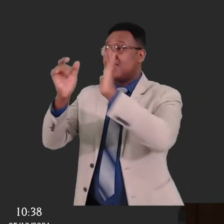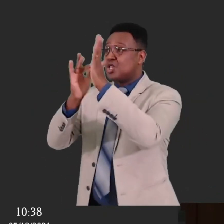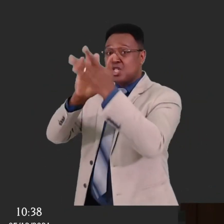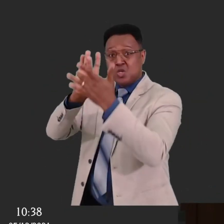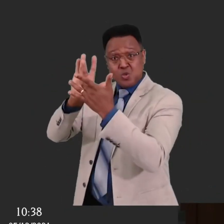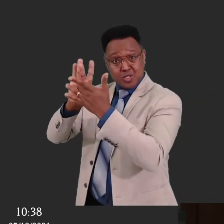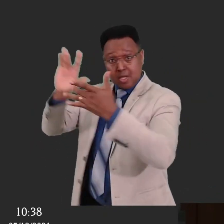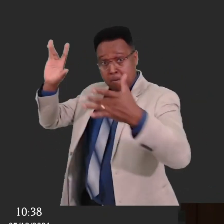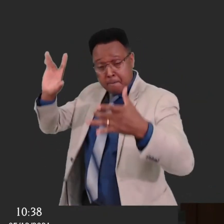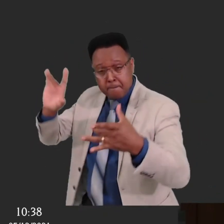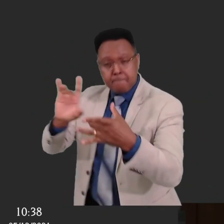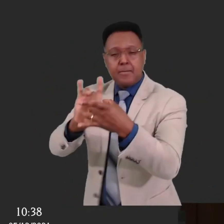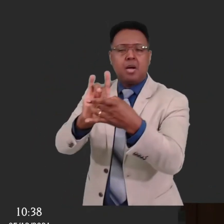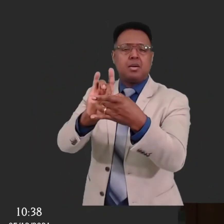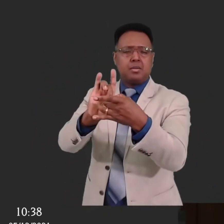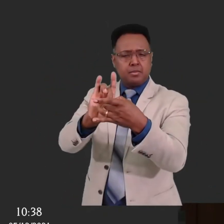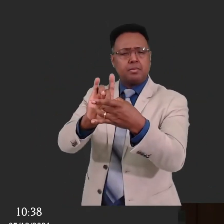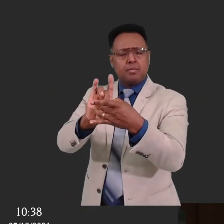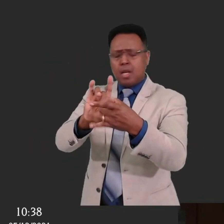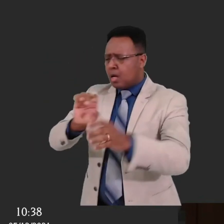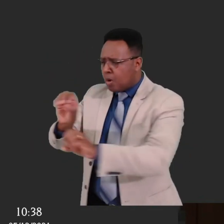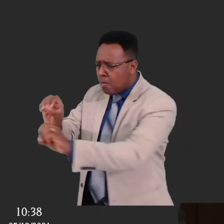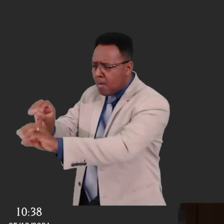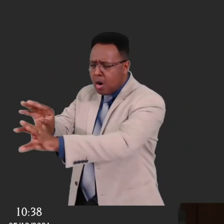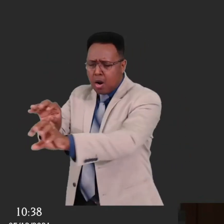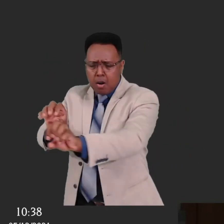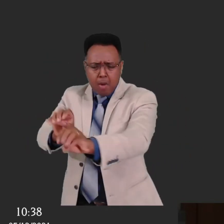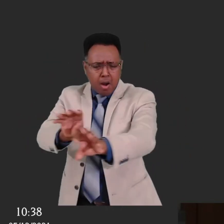quem anunciamos, admoestando a todo homem